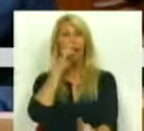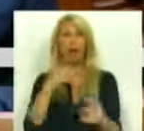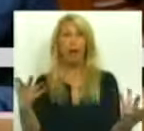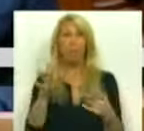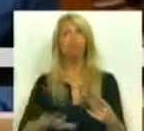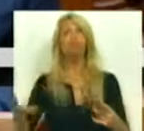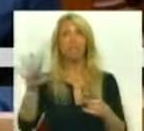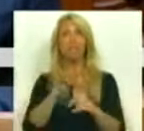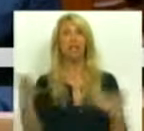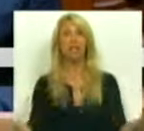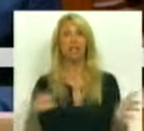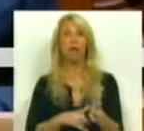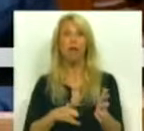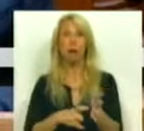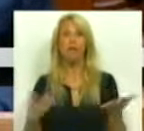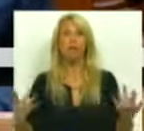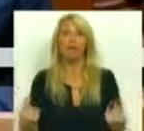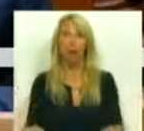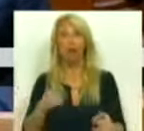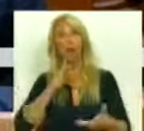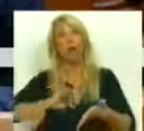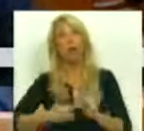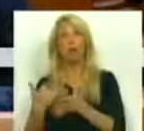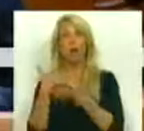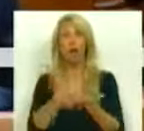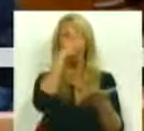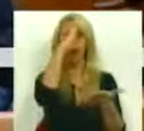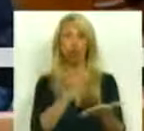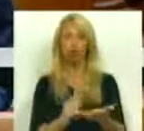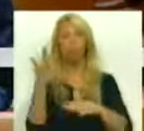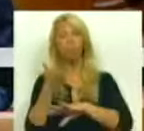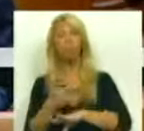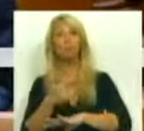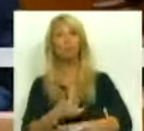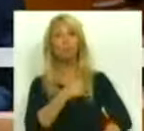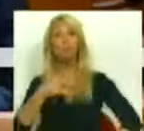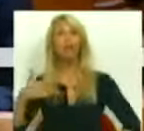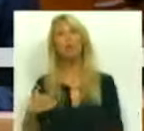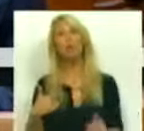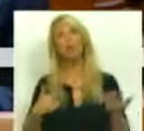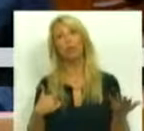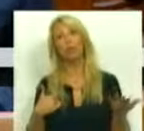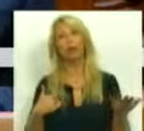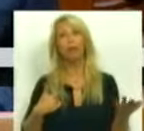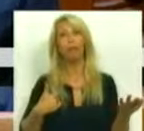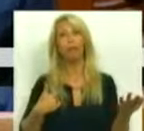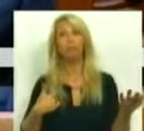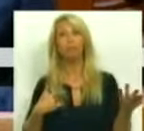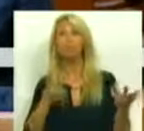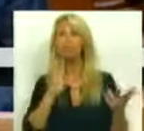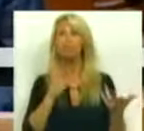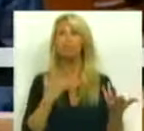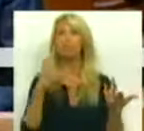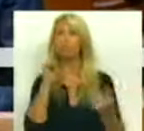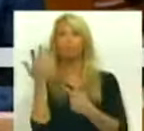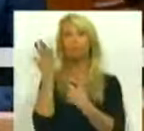encontram em situação de carência necessitam do Estado. O setor da saúde é, nestes termos, paradigmático